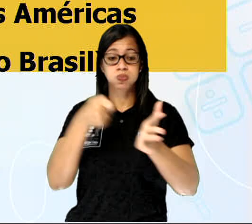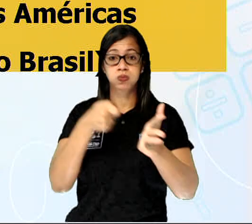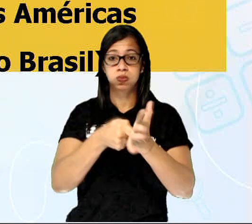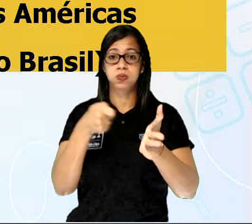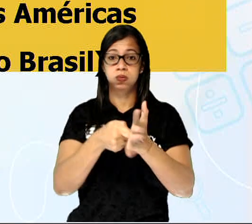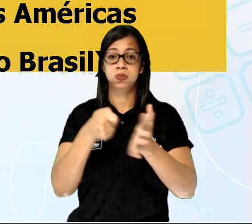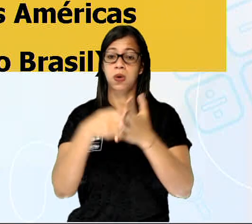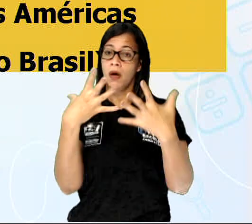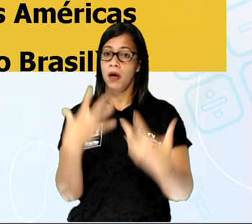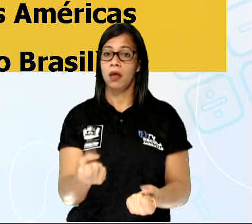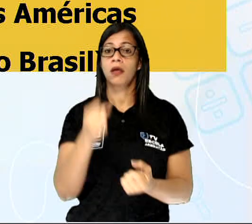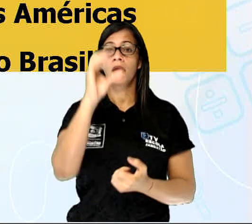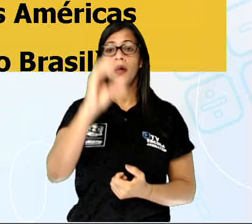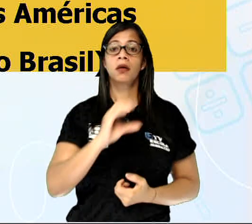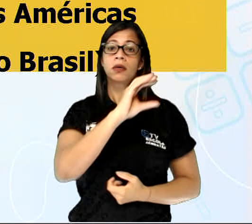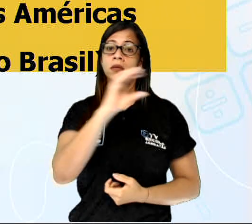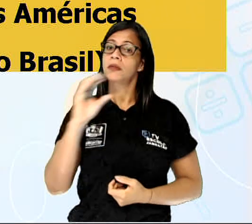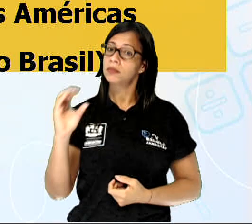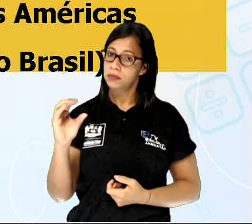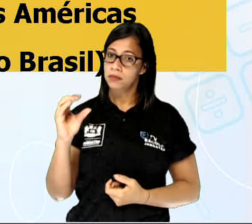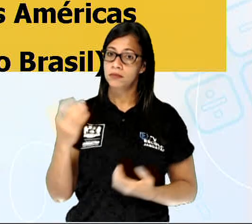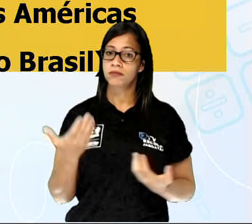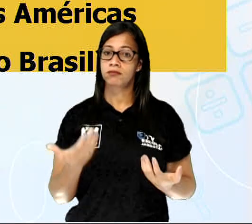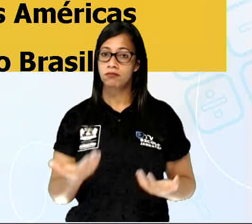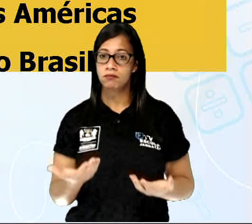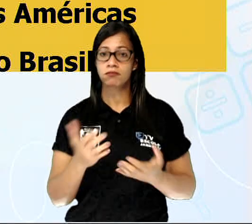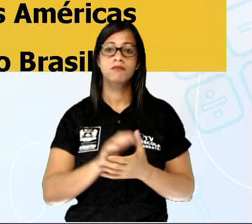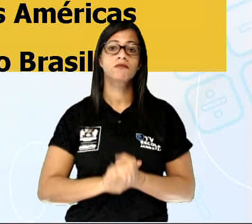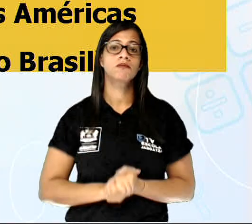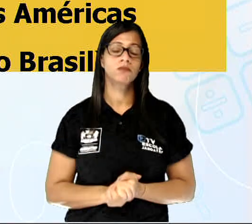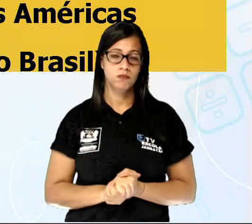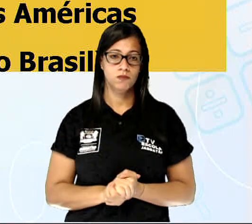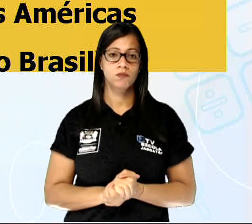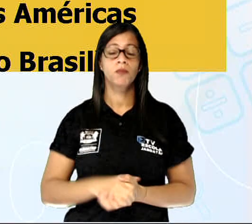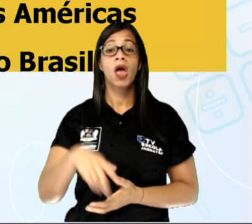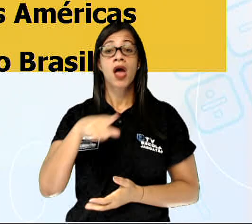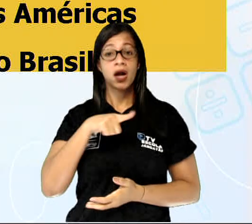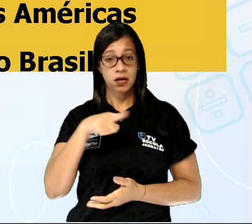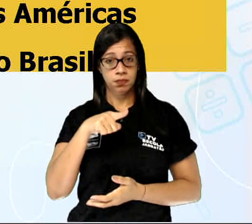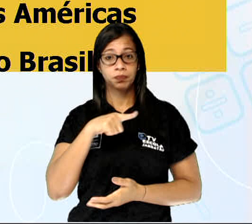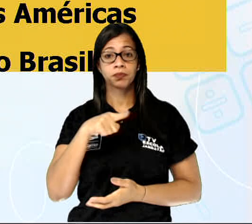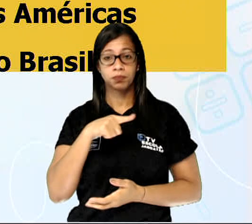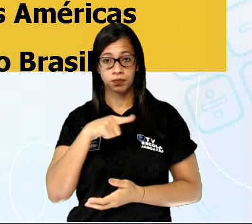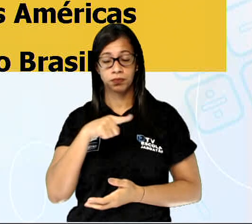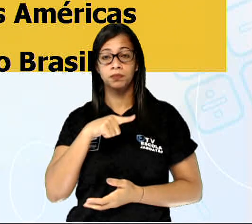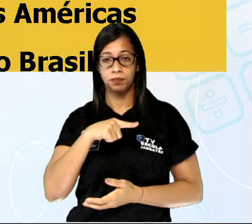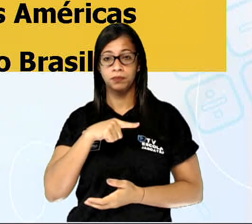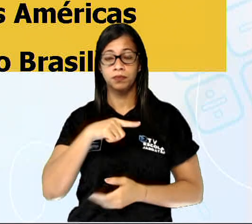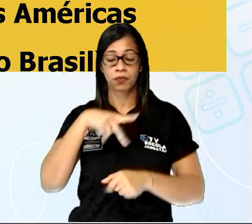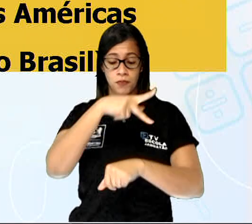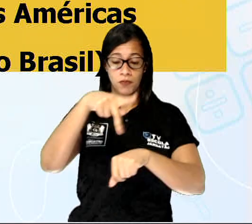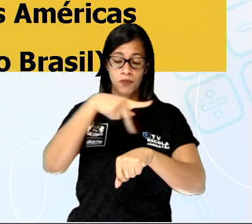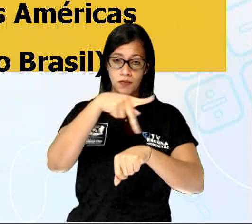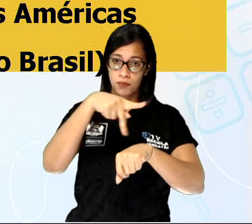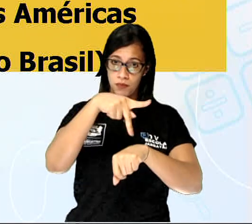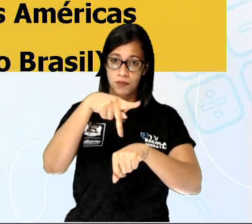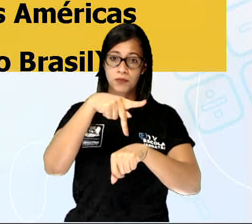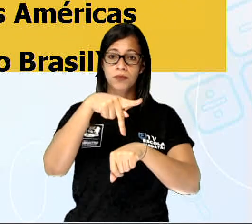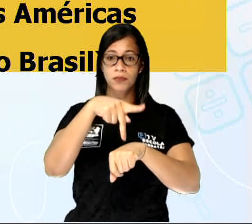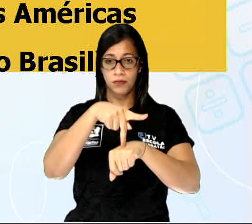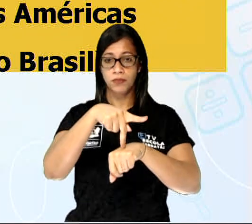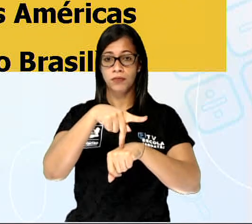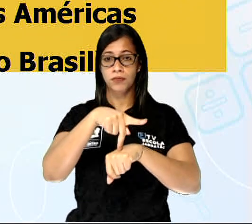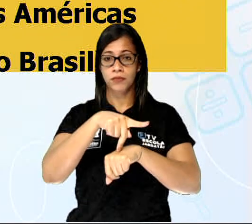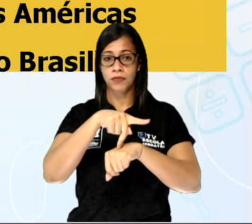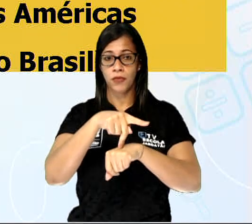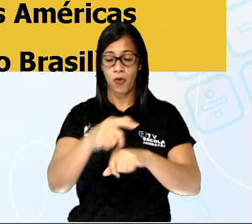pedaço da Espanha se rebelou, os chamados Países Baixos, formado por maioria de judeus que queriam permanecer com a liberdade